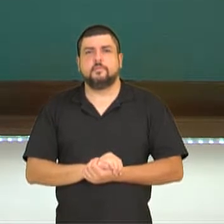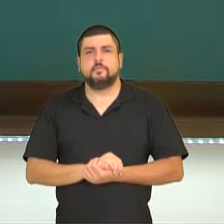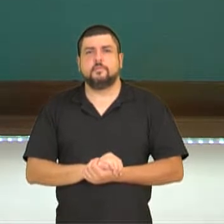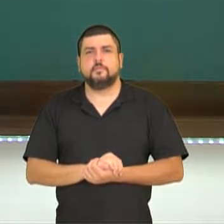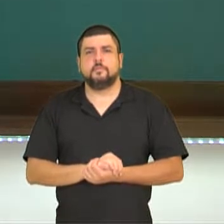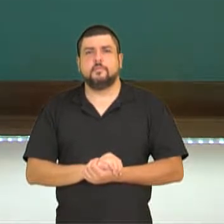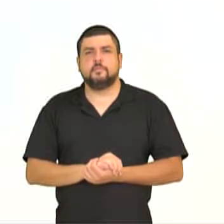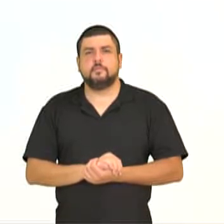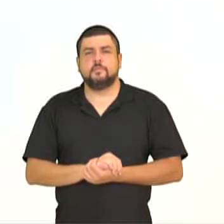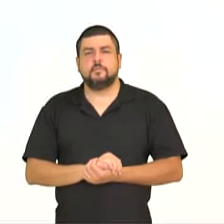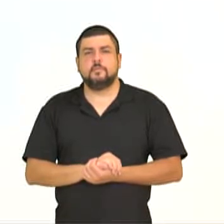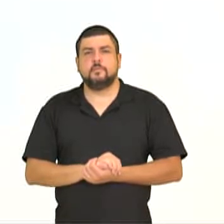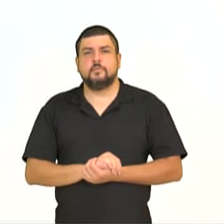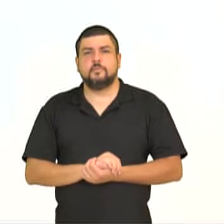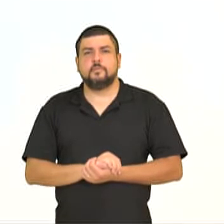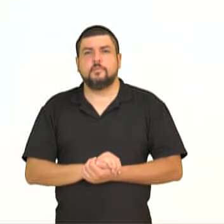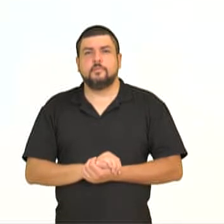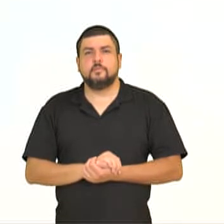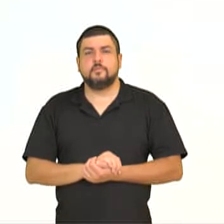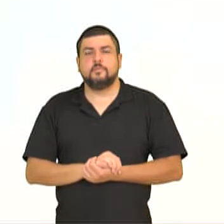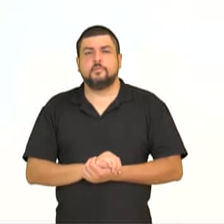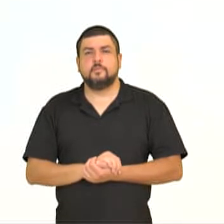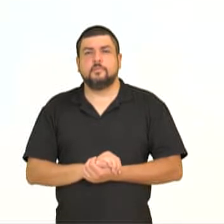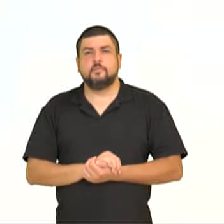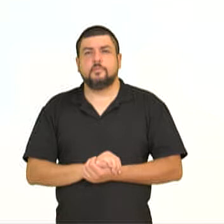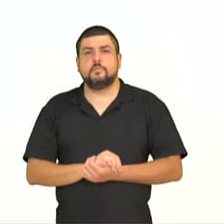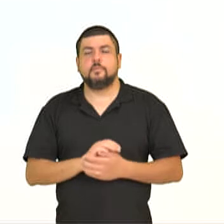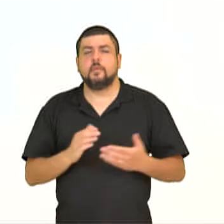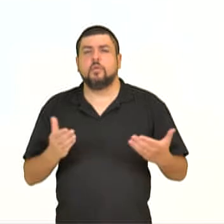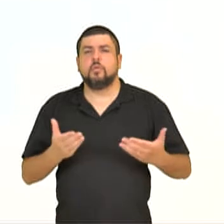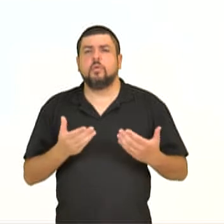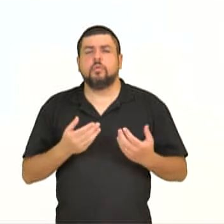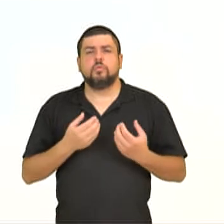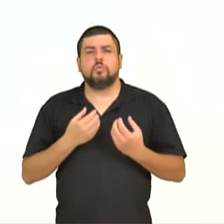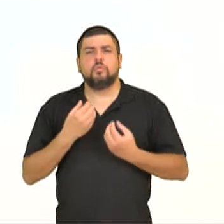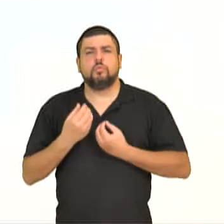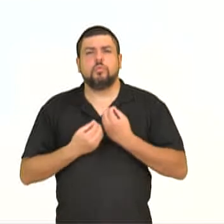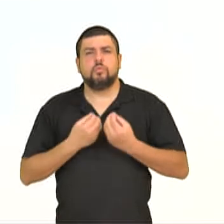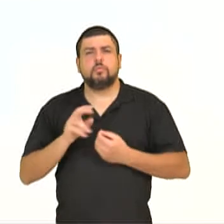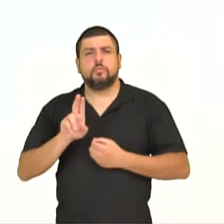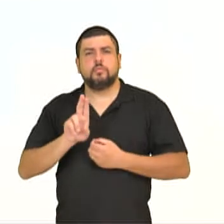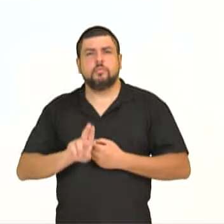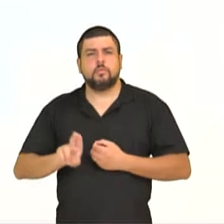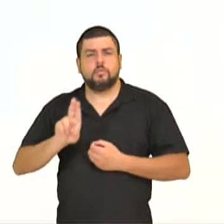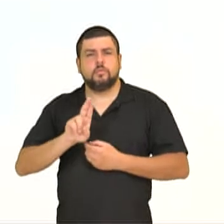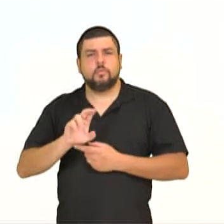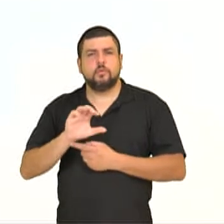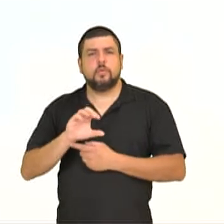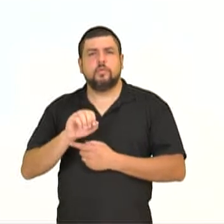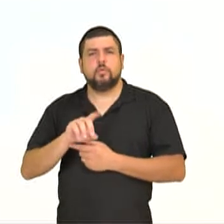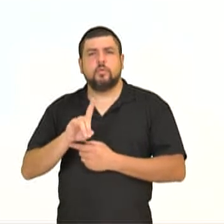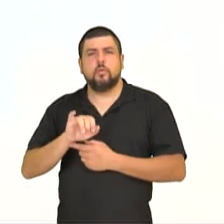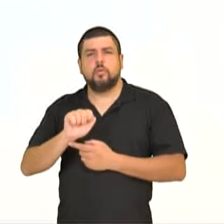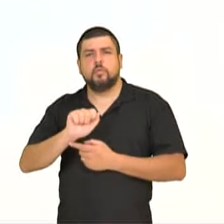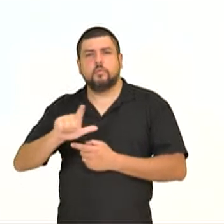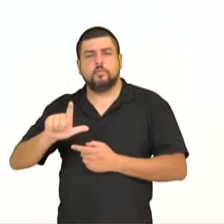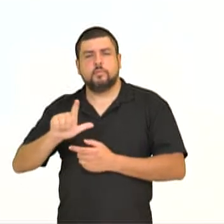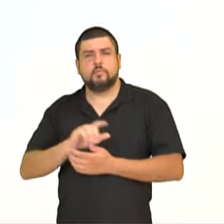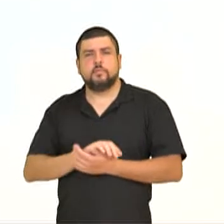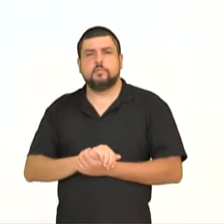Agora, aqui, quando e como usamos o condicional. Vamos a ver, Gaturro.